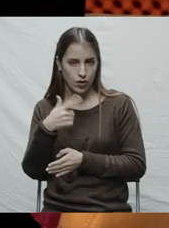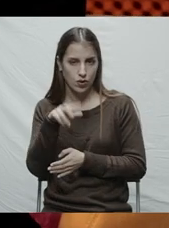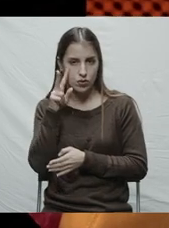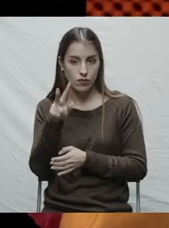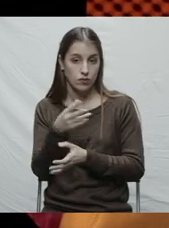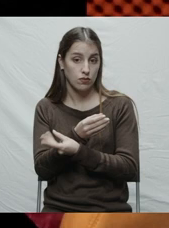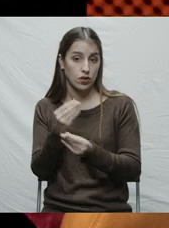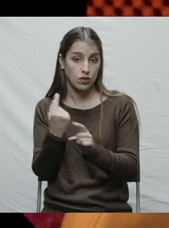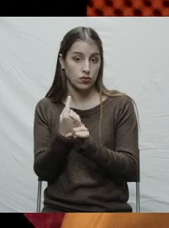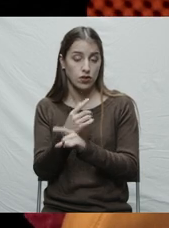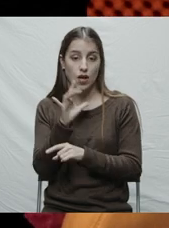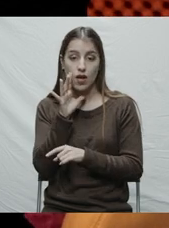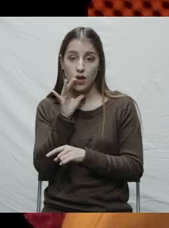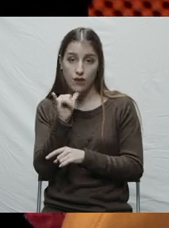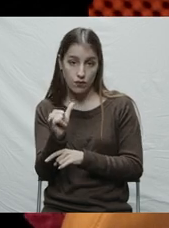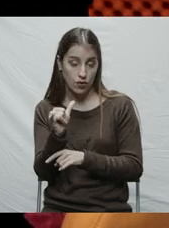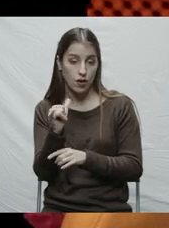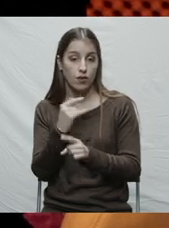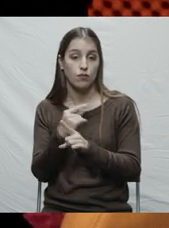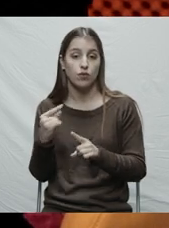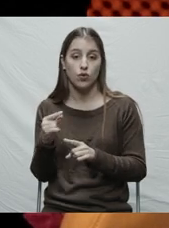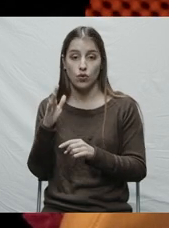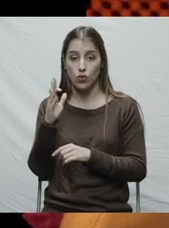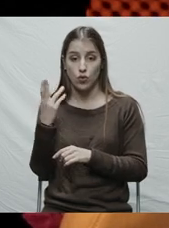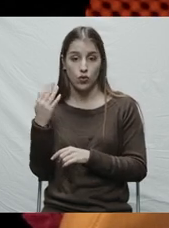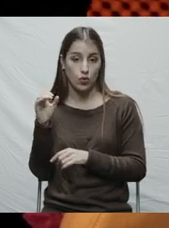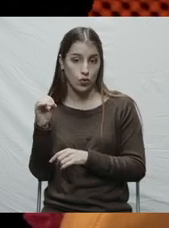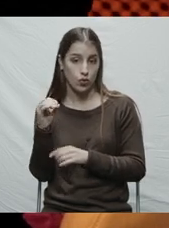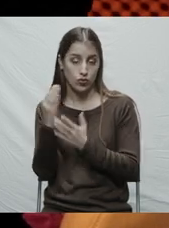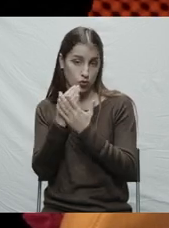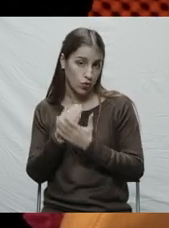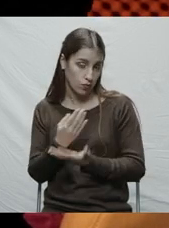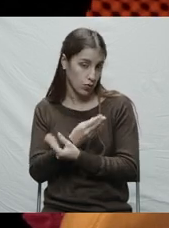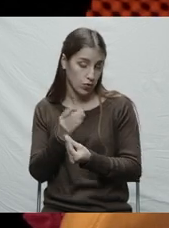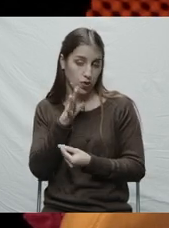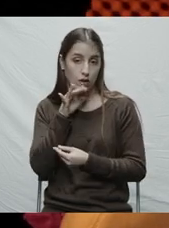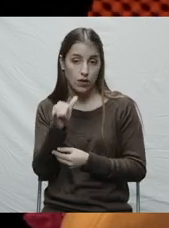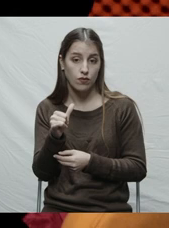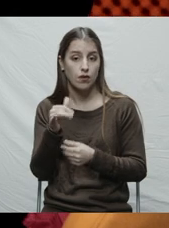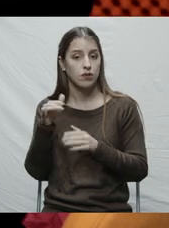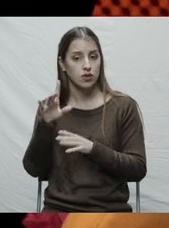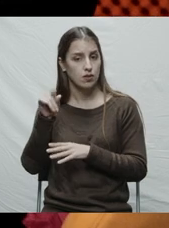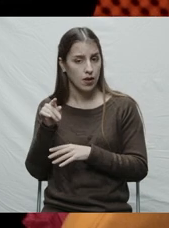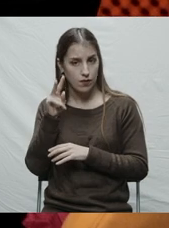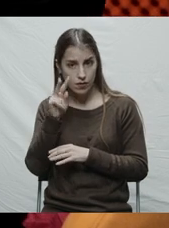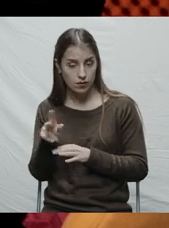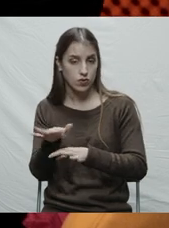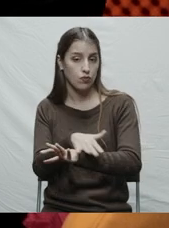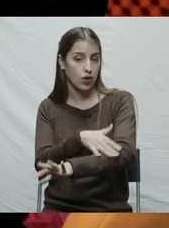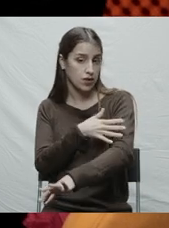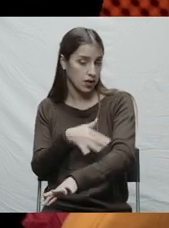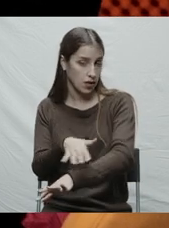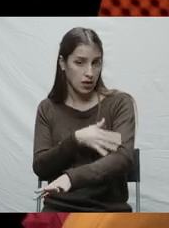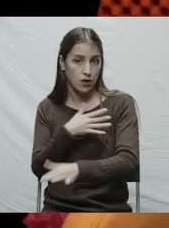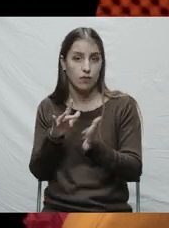mais coisas em Évora, porque depois o Hugo também foi estudar para Sim, Évora, teve estava uma em Sindred. fase, vimos, mas também vimos Poesia Selvageria no